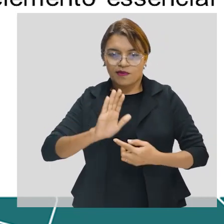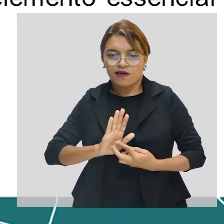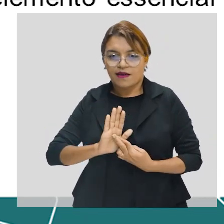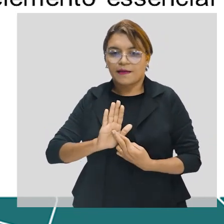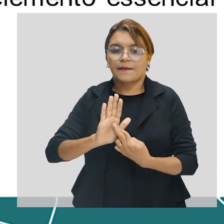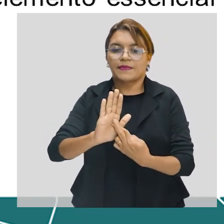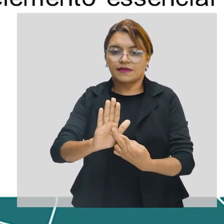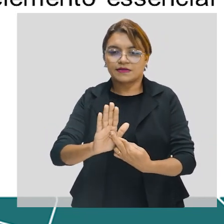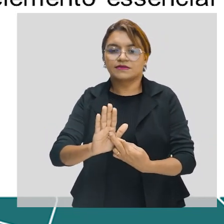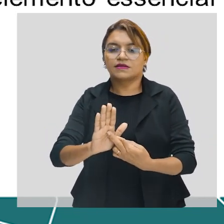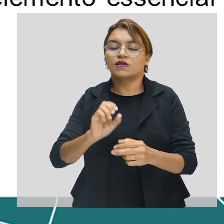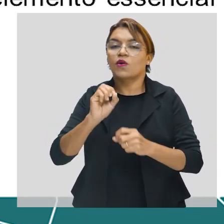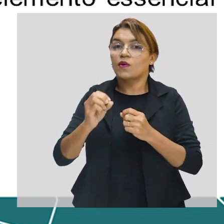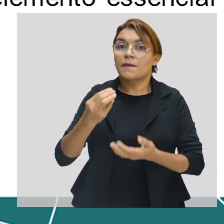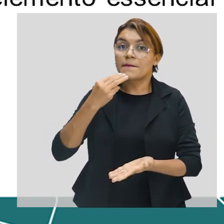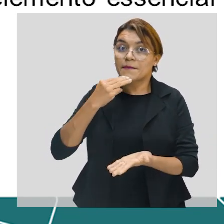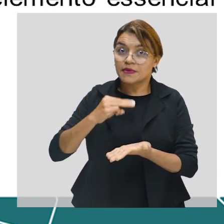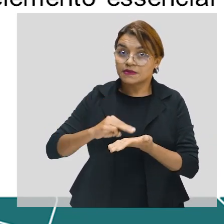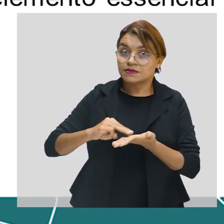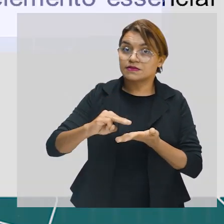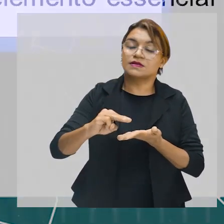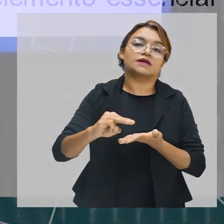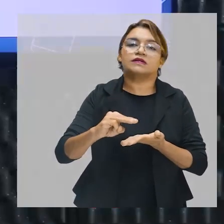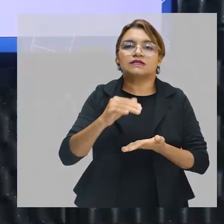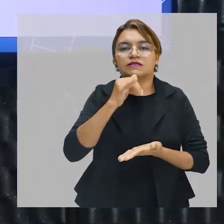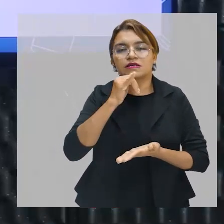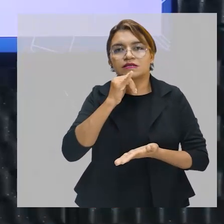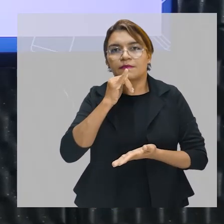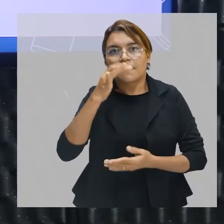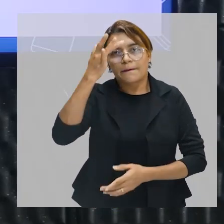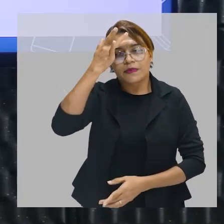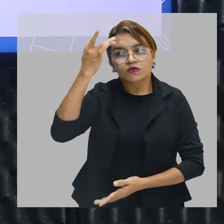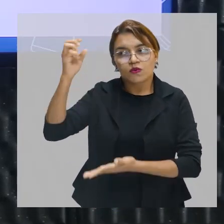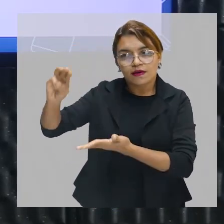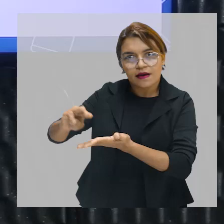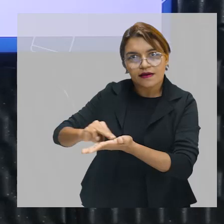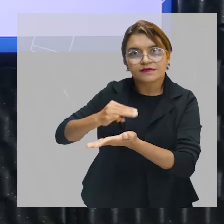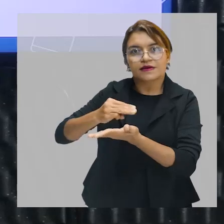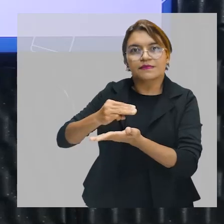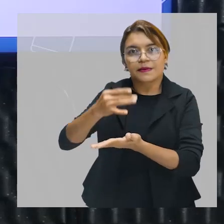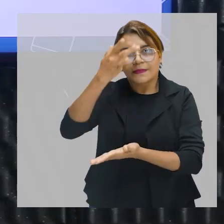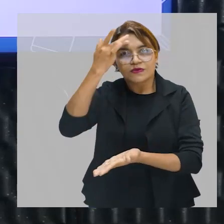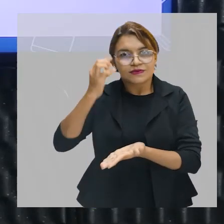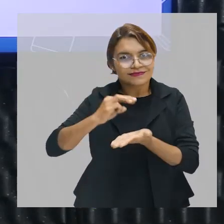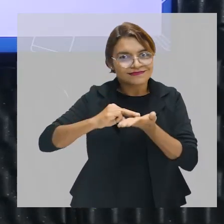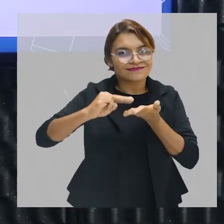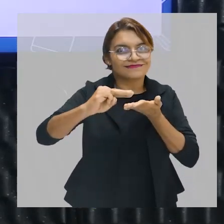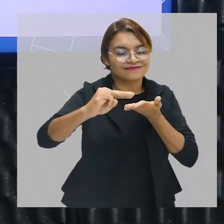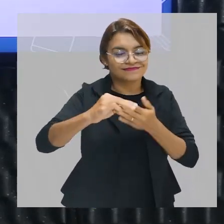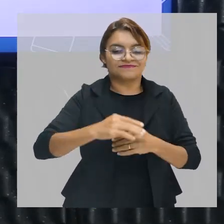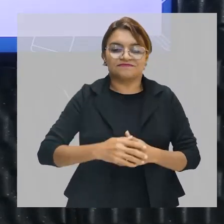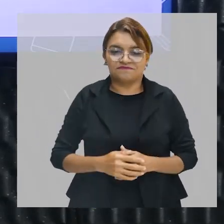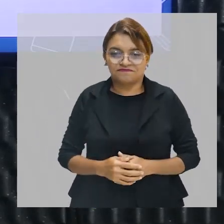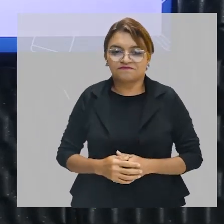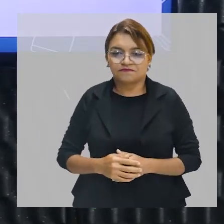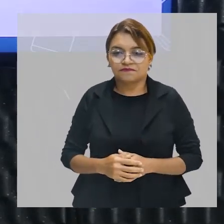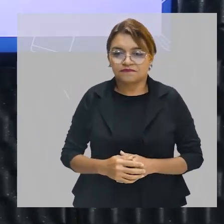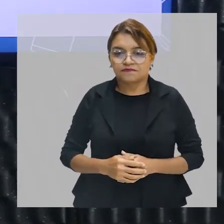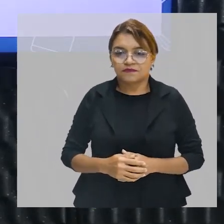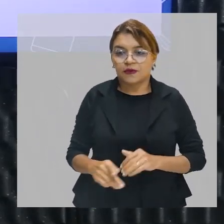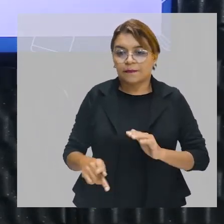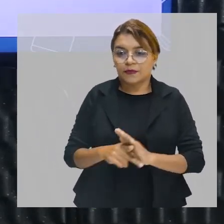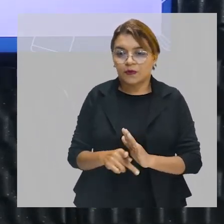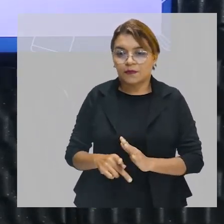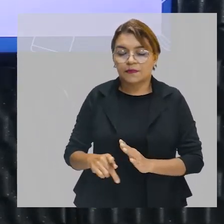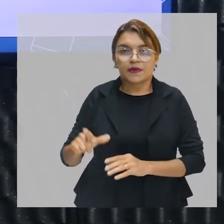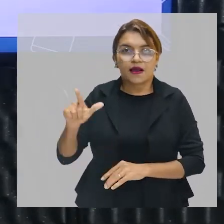representa a transmissão de mensagens entre um emissor e um receptor. Derivada do latim, o